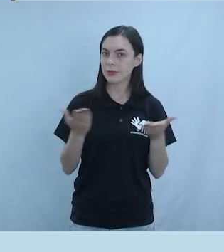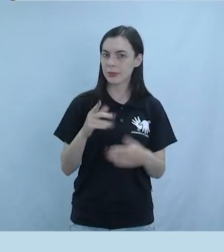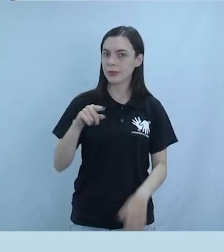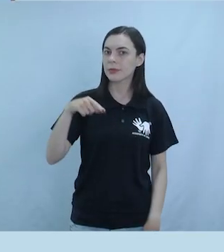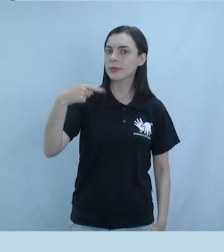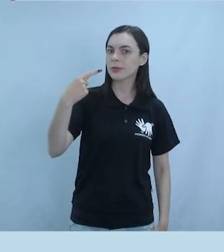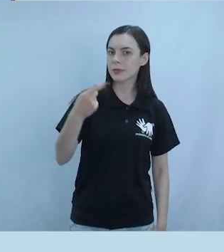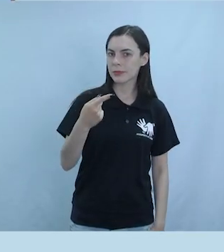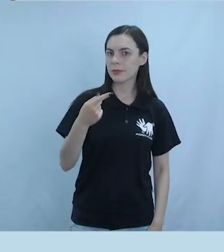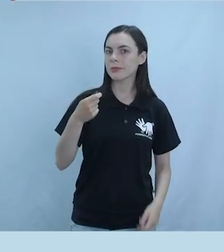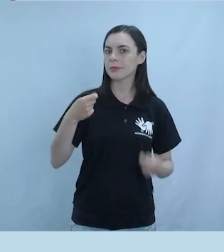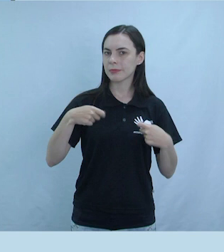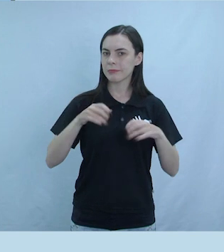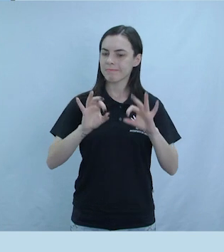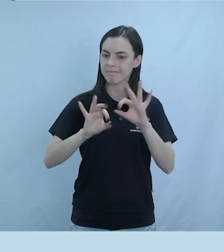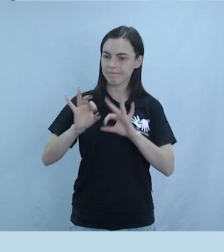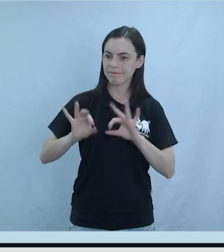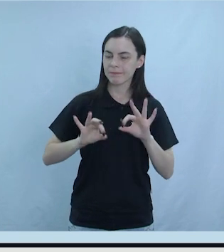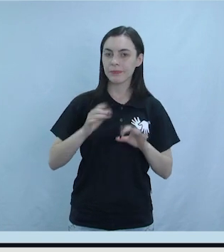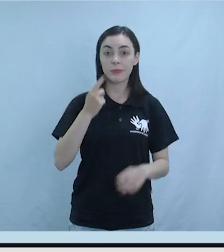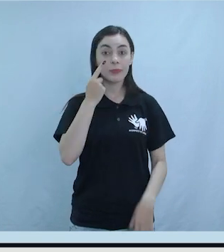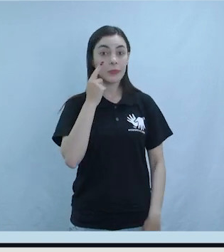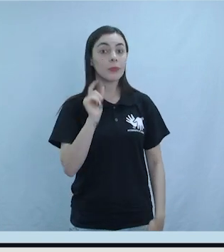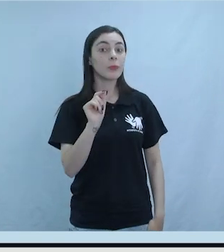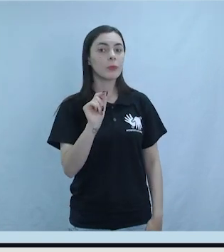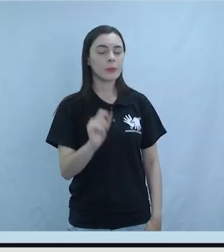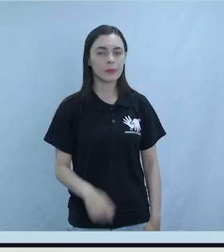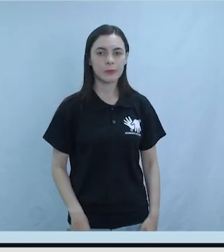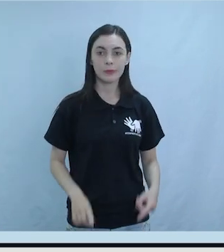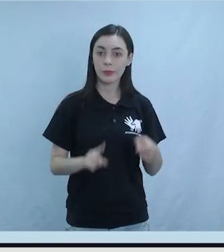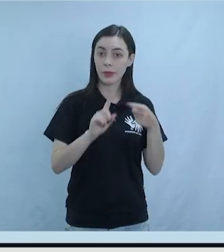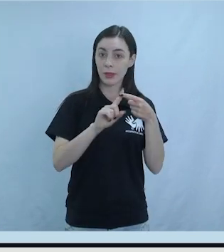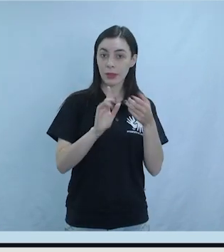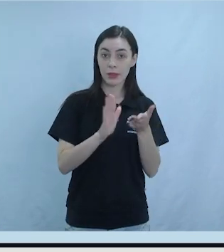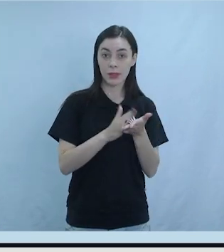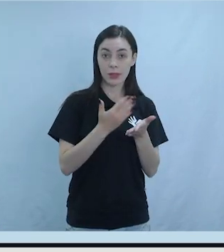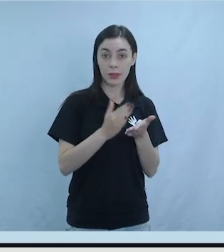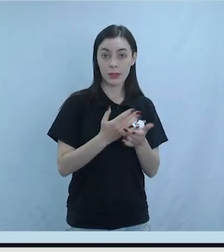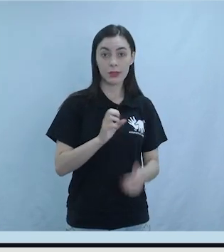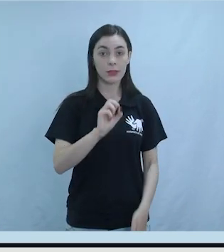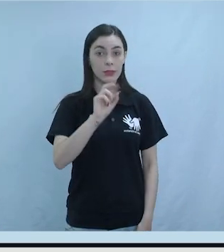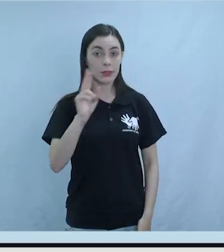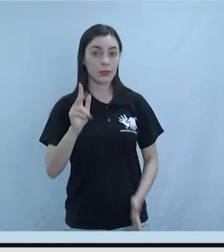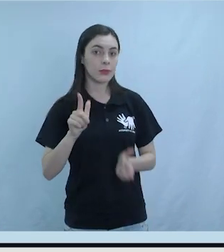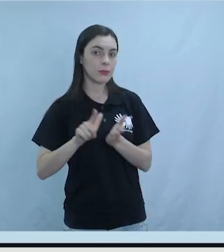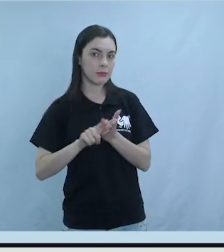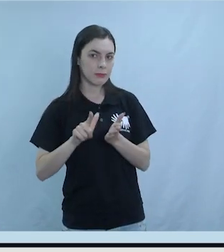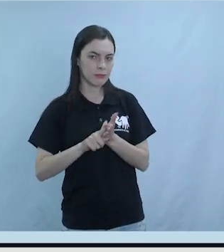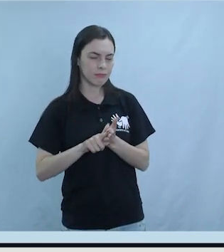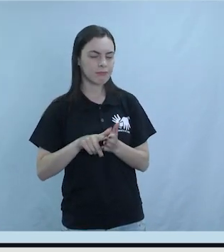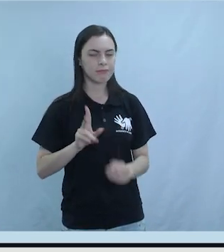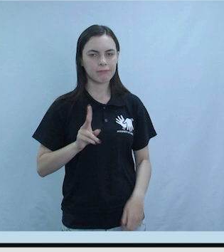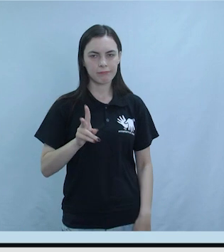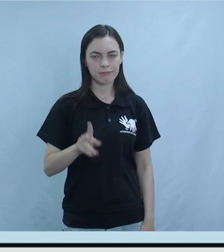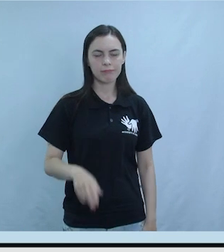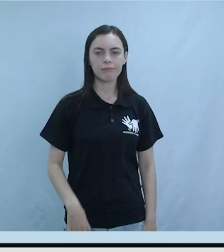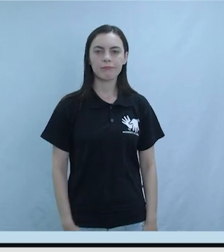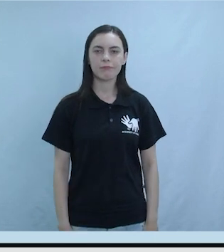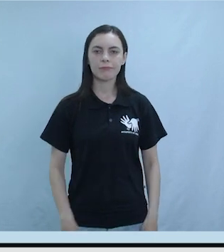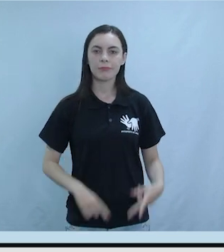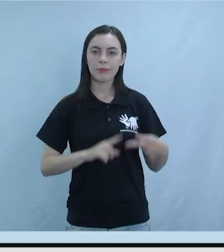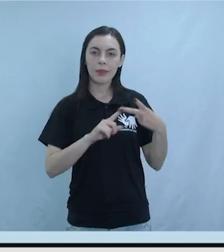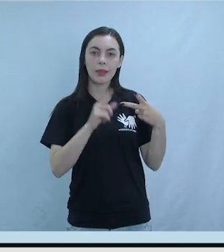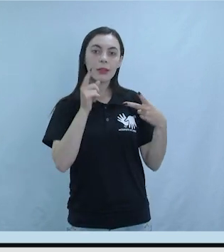para daqui a pouquinho você também separar. Vamos ver, então? Vamos lá. Caderno ou folha de sulfite, como